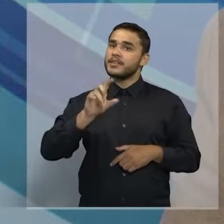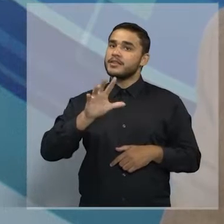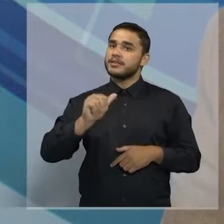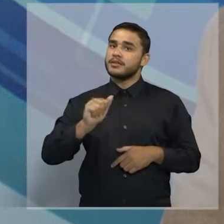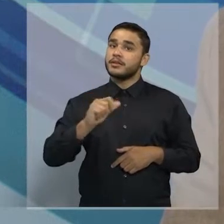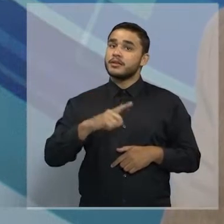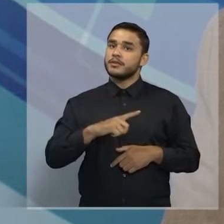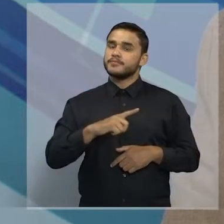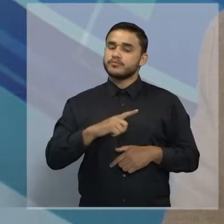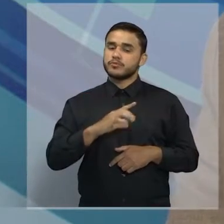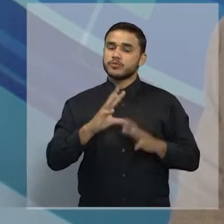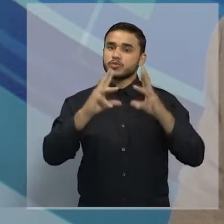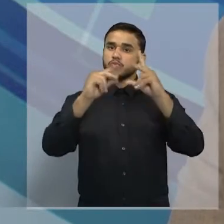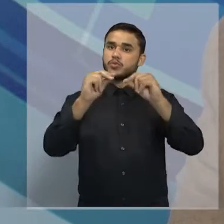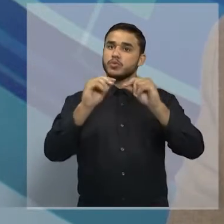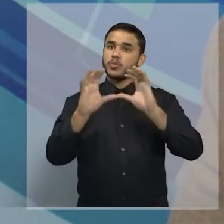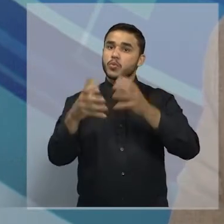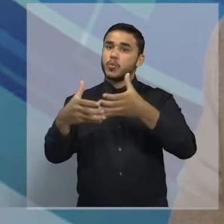Então,